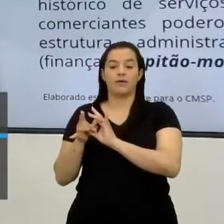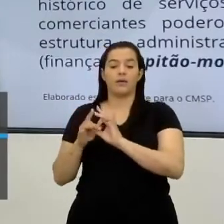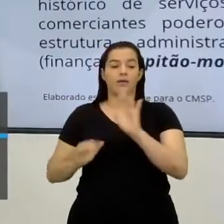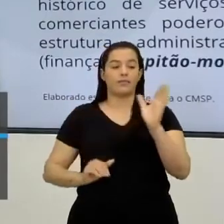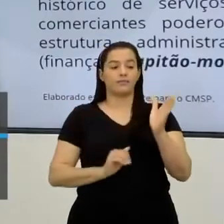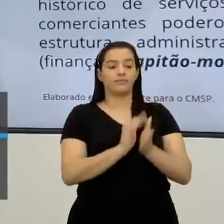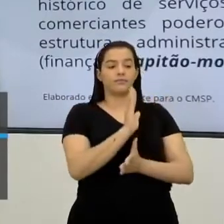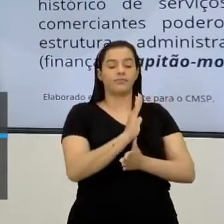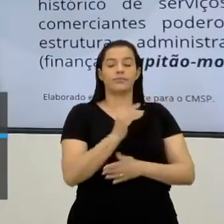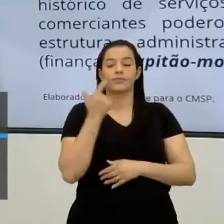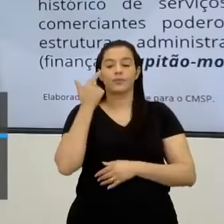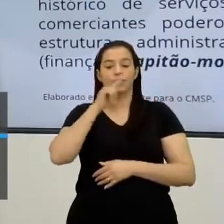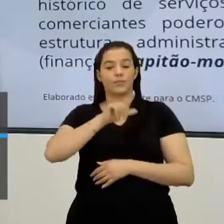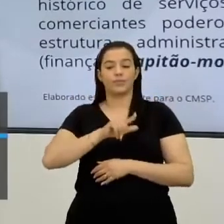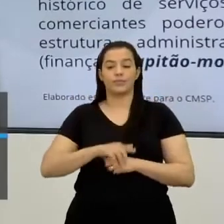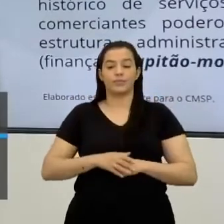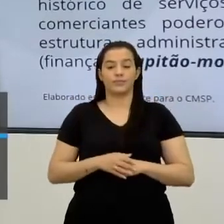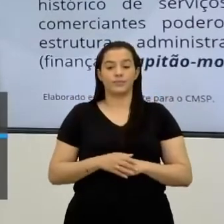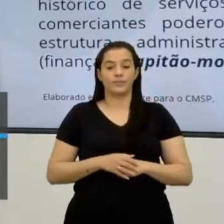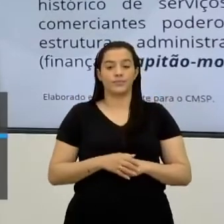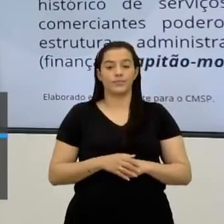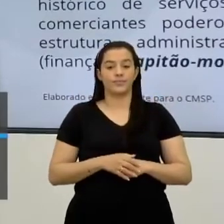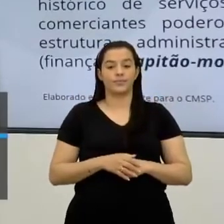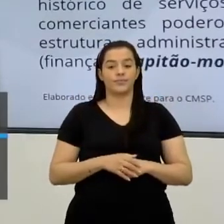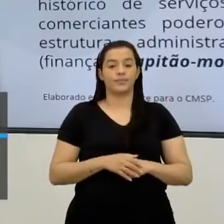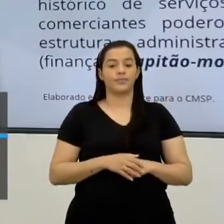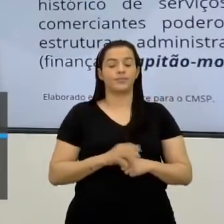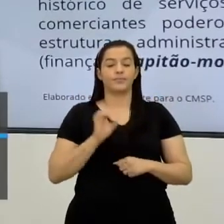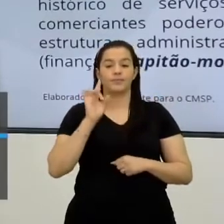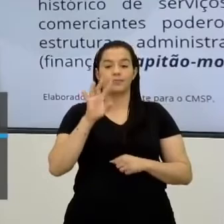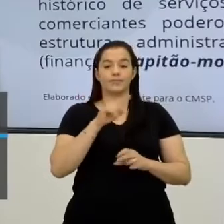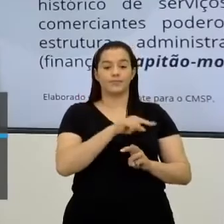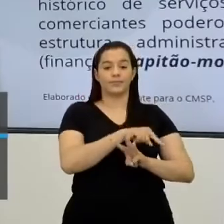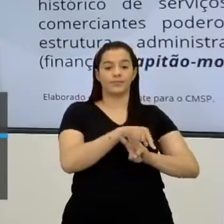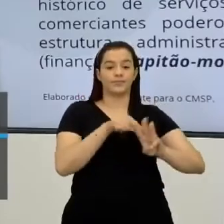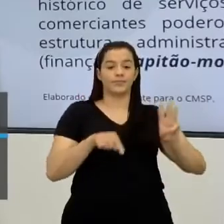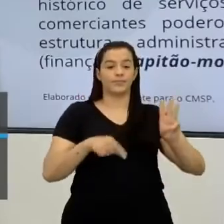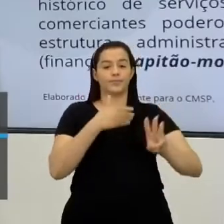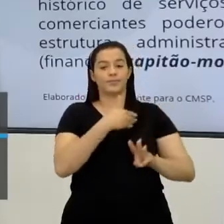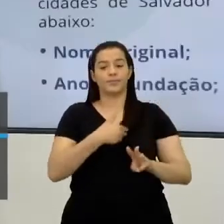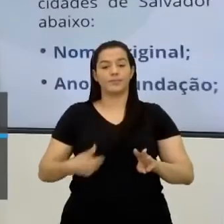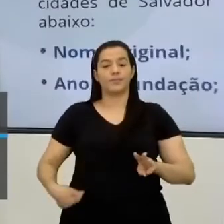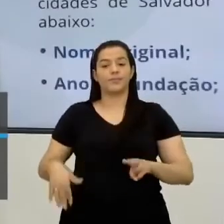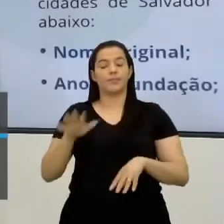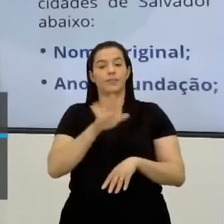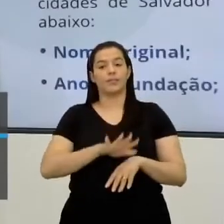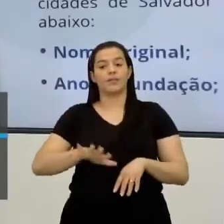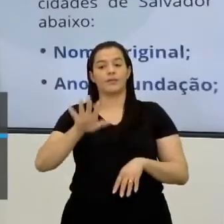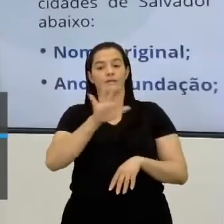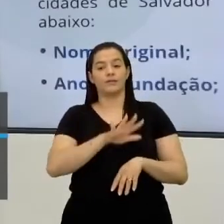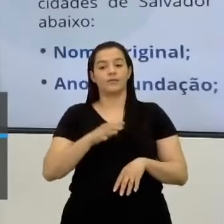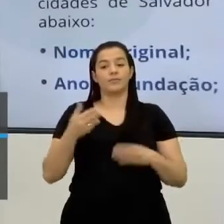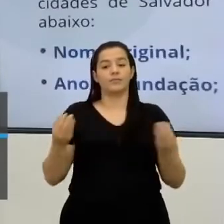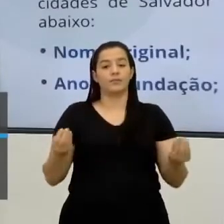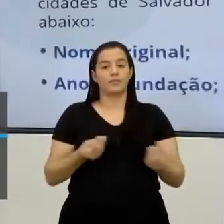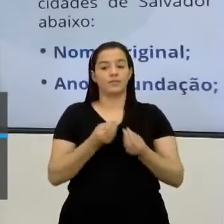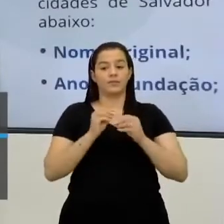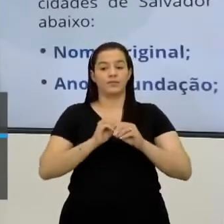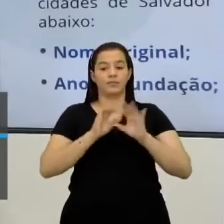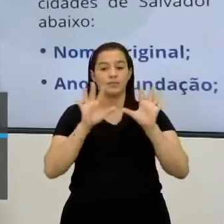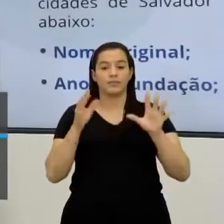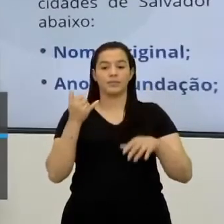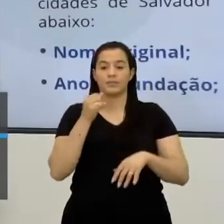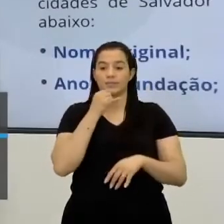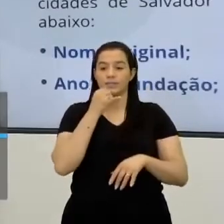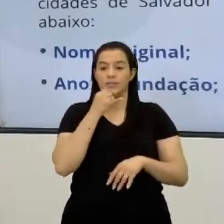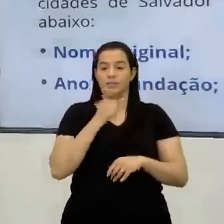expulsar os franceses daquelas terras. Então, eu trouxe só essas 3, né, esses 3 governos gerais, que é para a gente dar essa, né, ilustrar. Dá